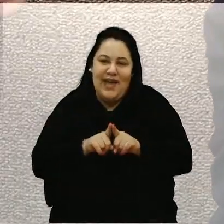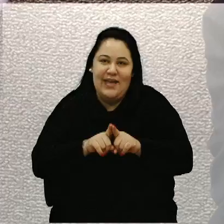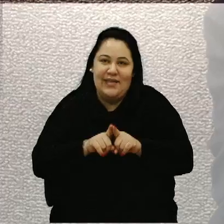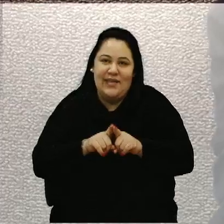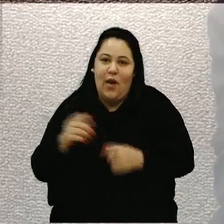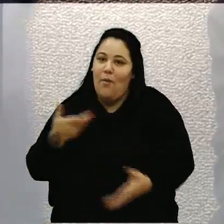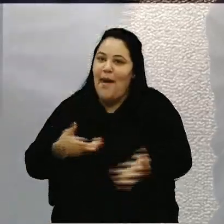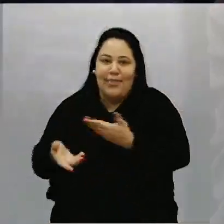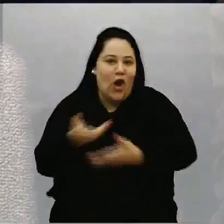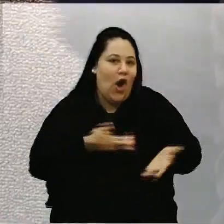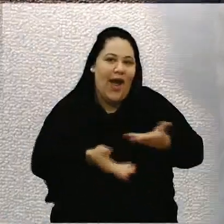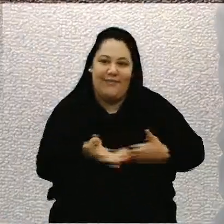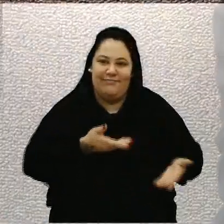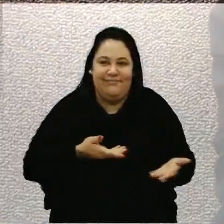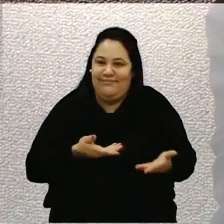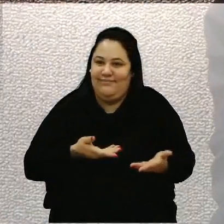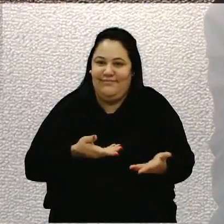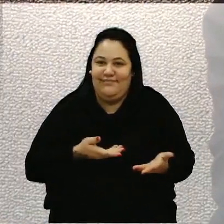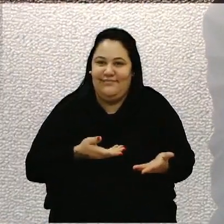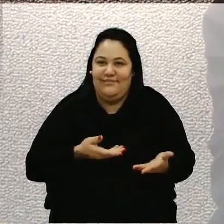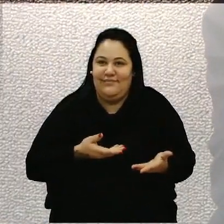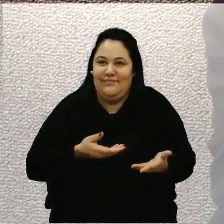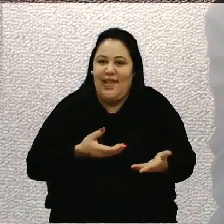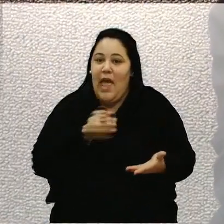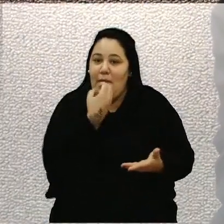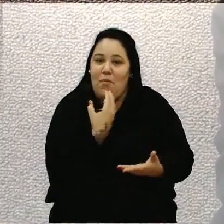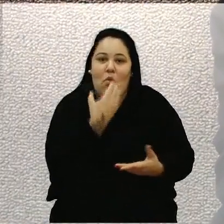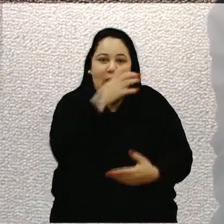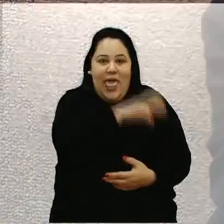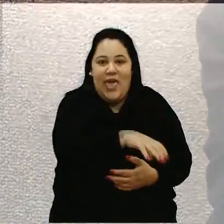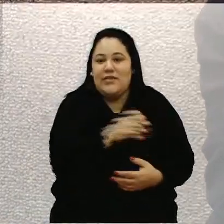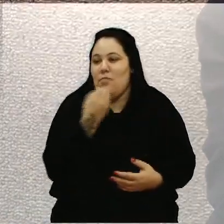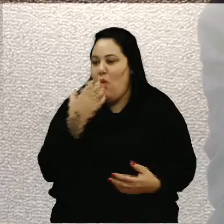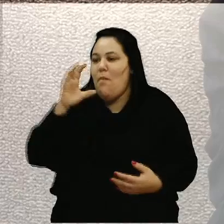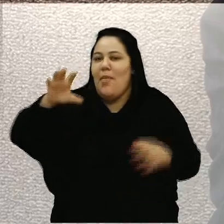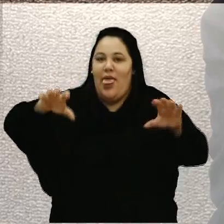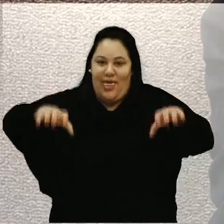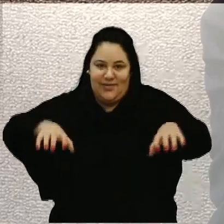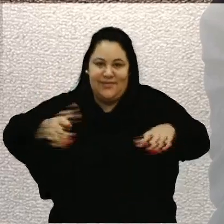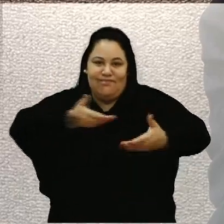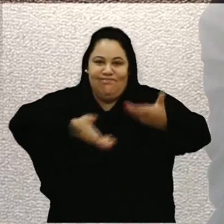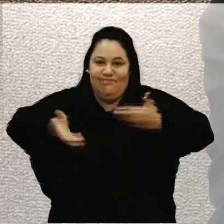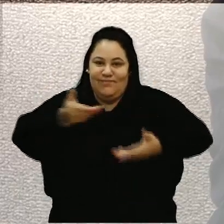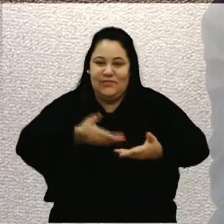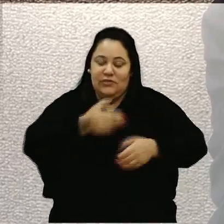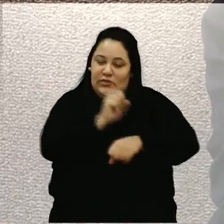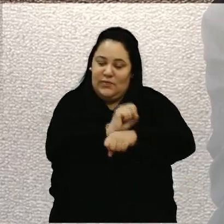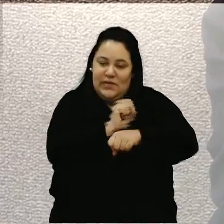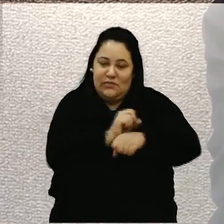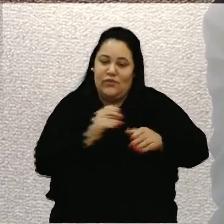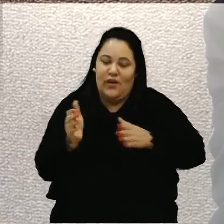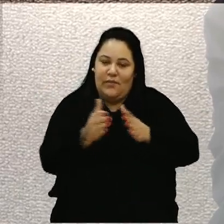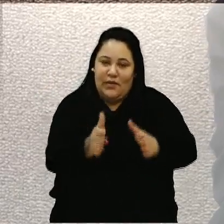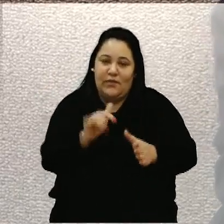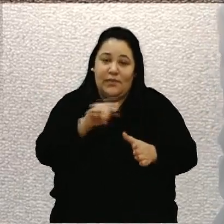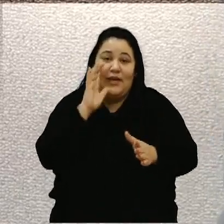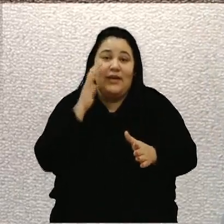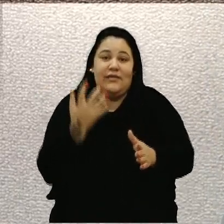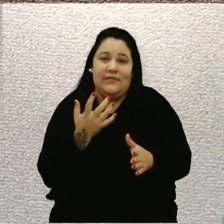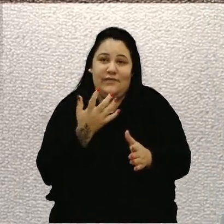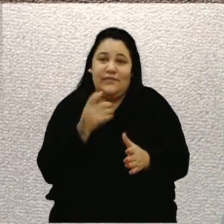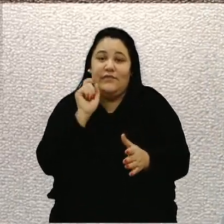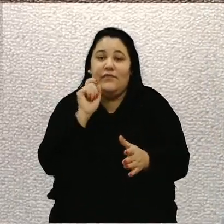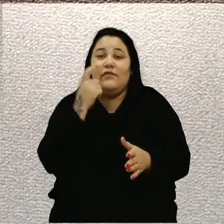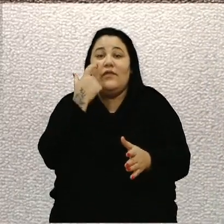ganha-ganha. Né? Então, eu acho que a gente está nesse caminho. Esperamos uma boa resolução já no dia 13. Vamos ver como vai sair esta